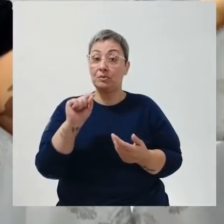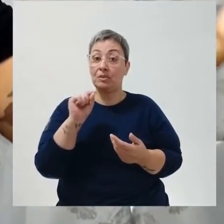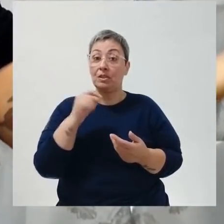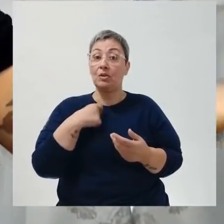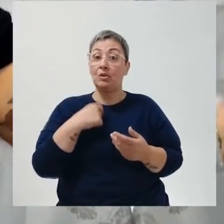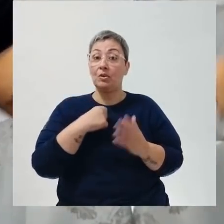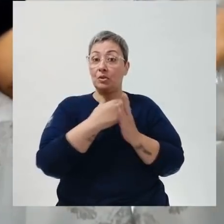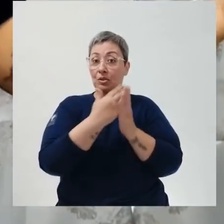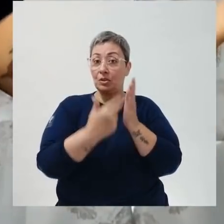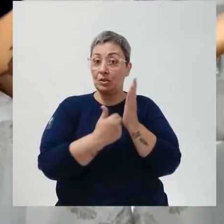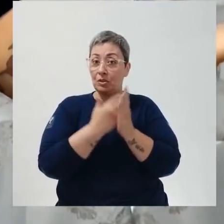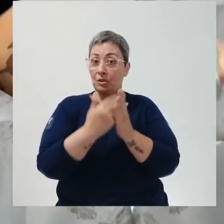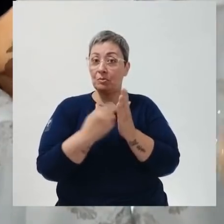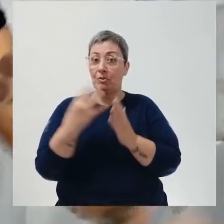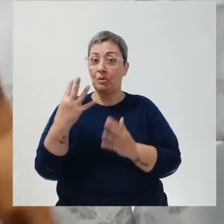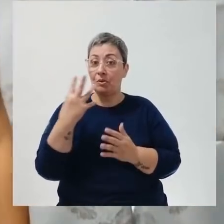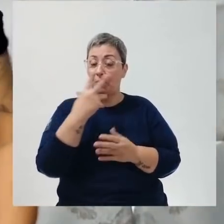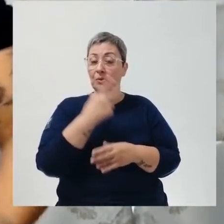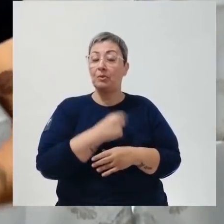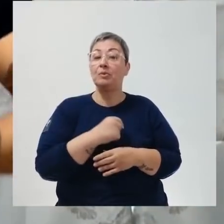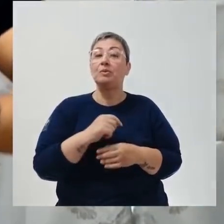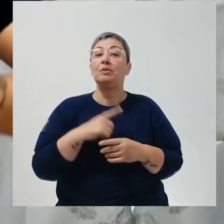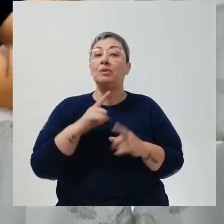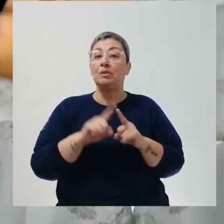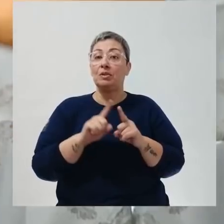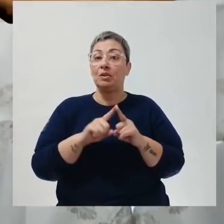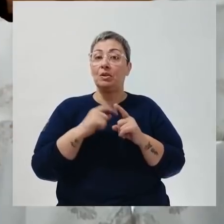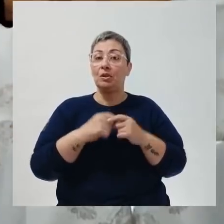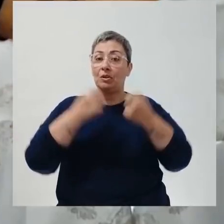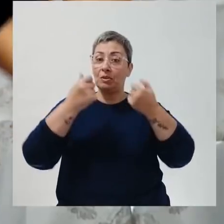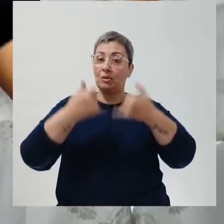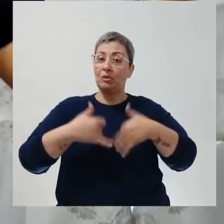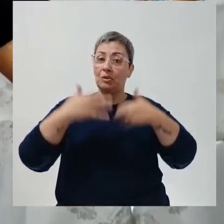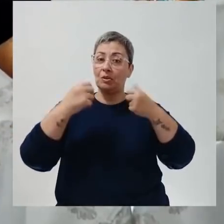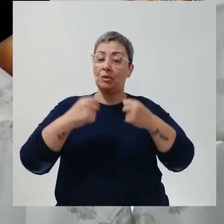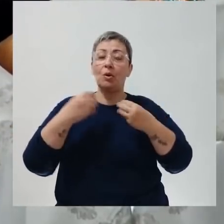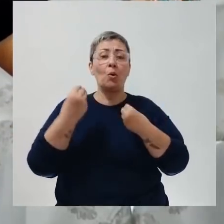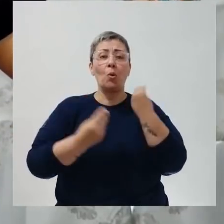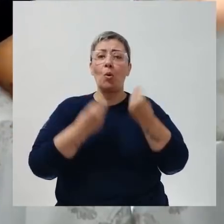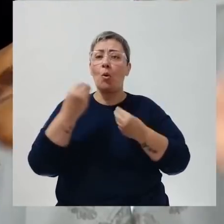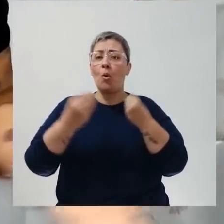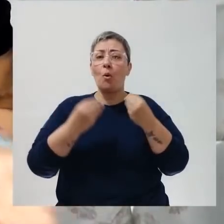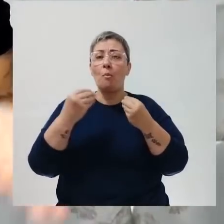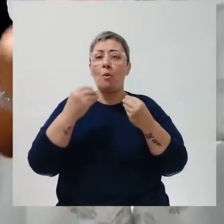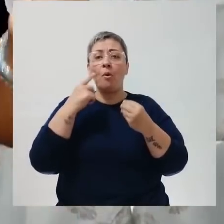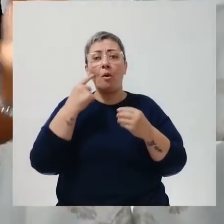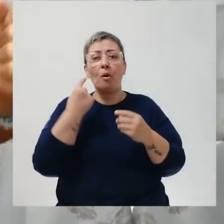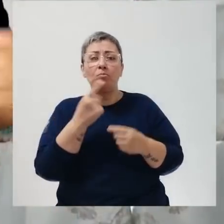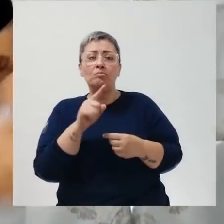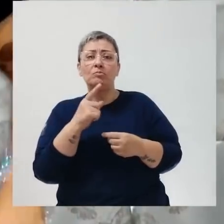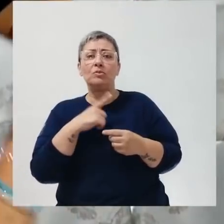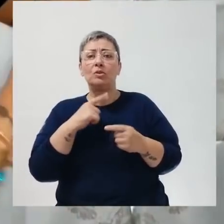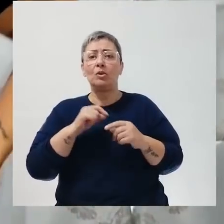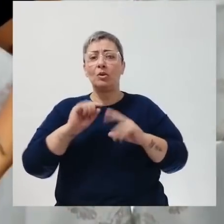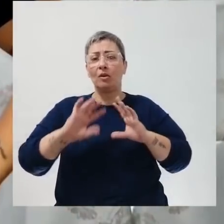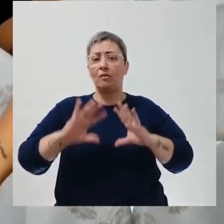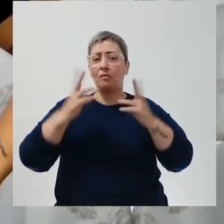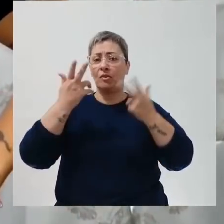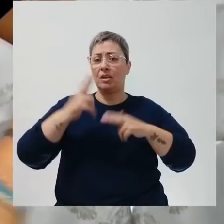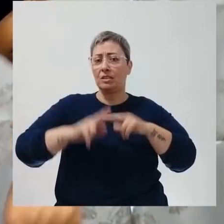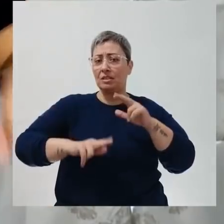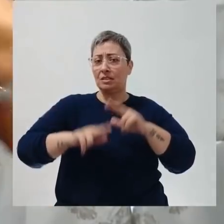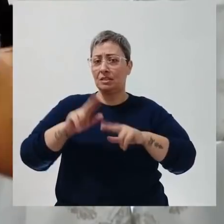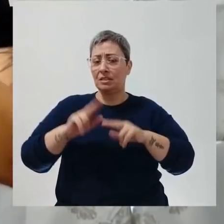faça aquele desenho bem bonito e conte de como como você enxergou este arraiar.